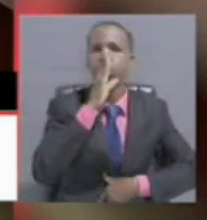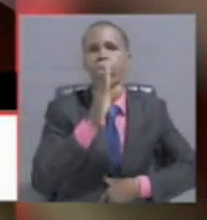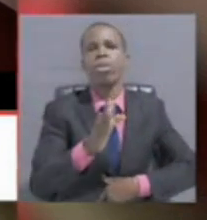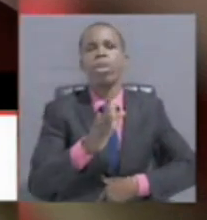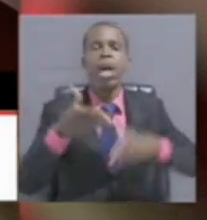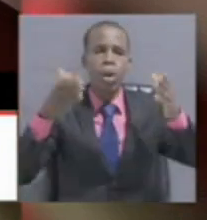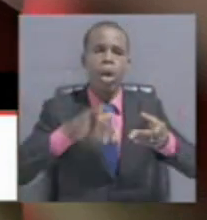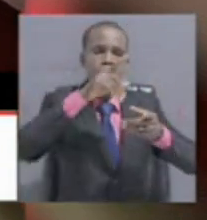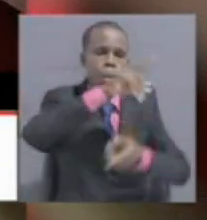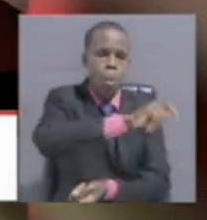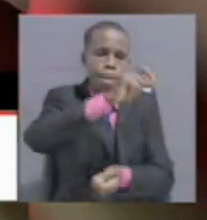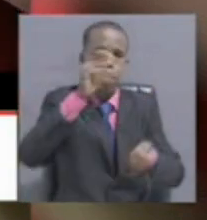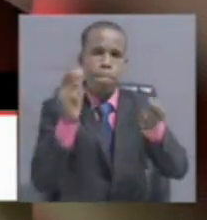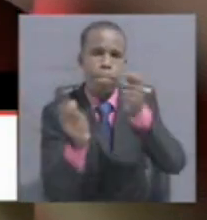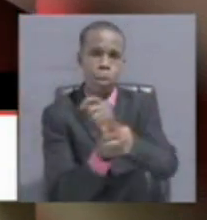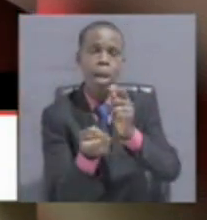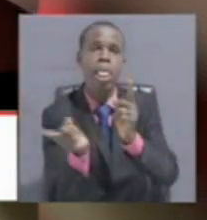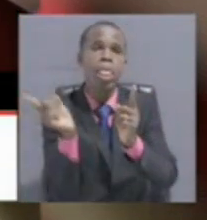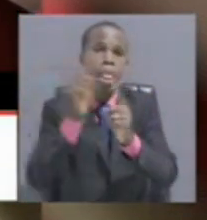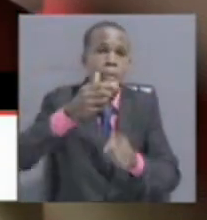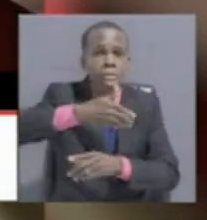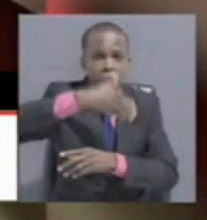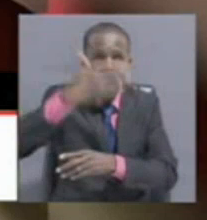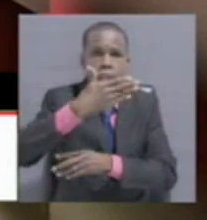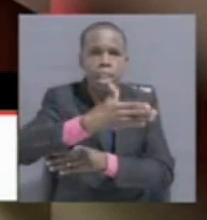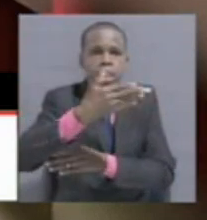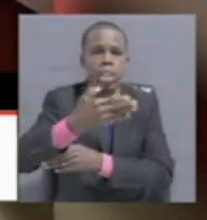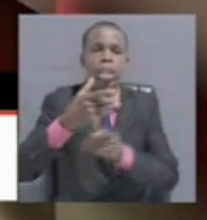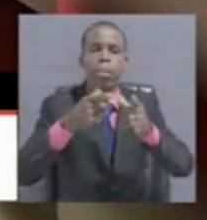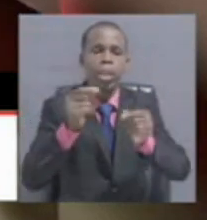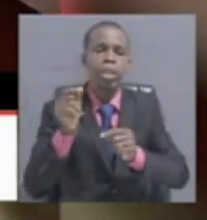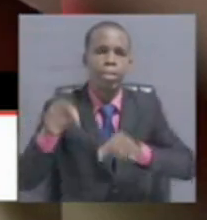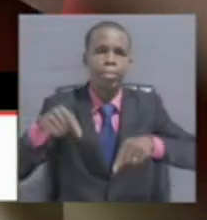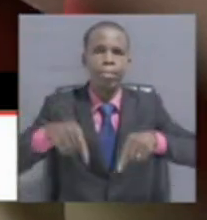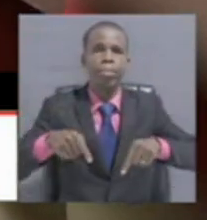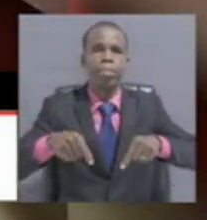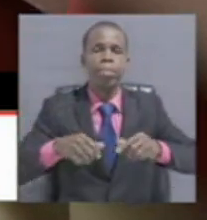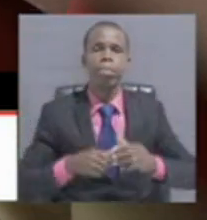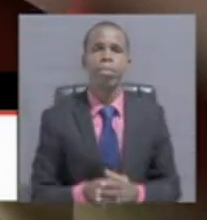sessão decorrerá até ao próximo dia 17 do corrente mês.